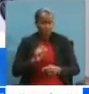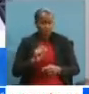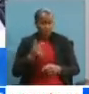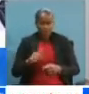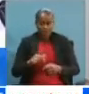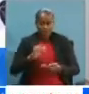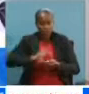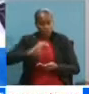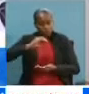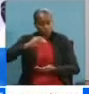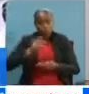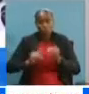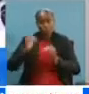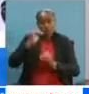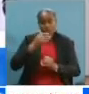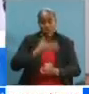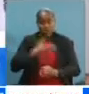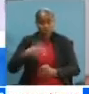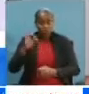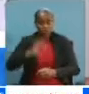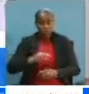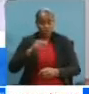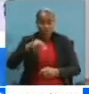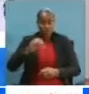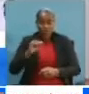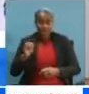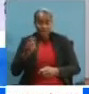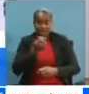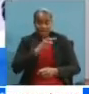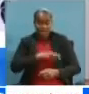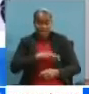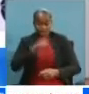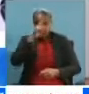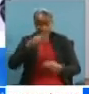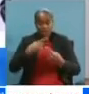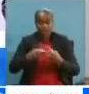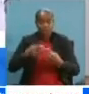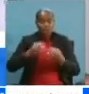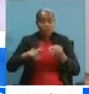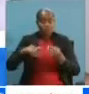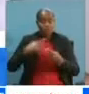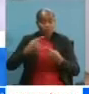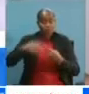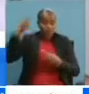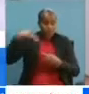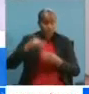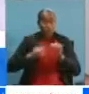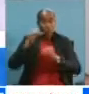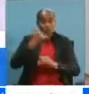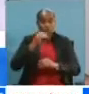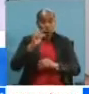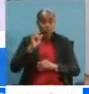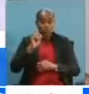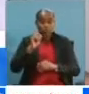em termos acumulados, um aumento de 11% da massa salarial. Nós demos ano passado um aumento de 2,2% para funcionar do quadro comum. A